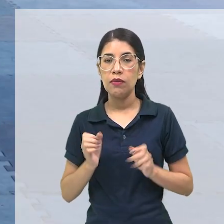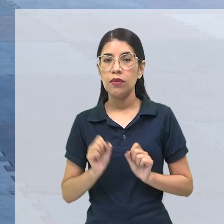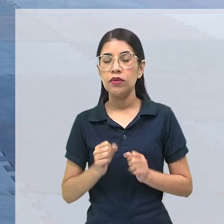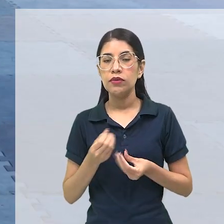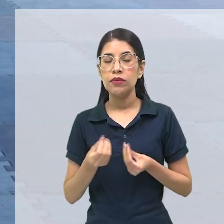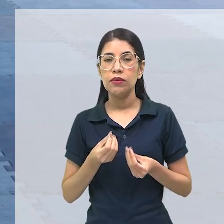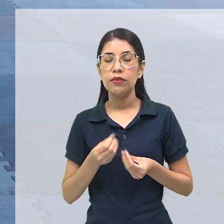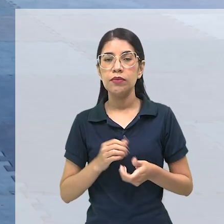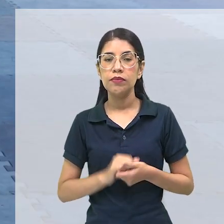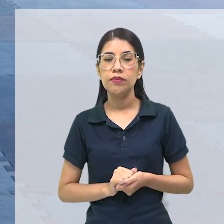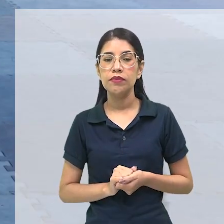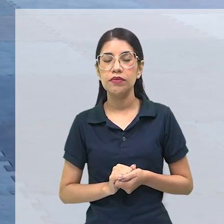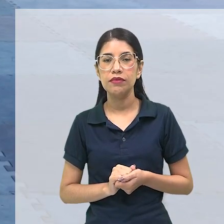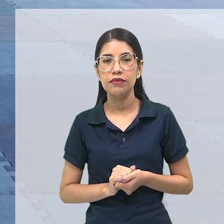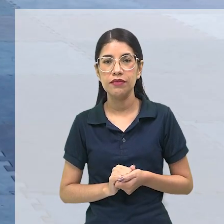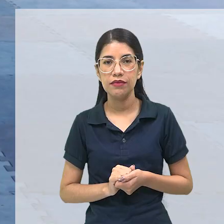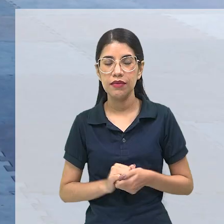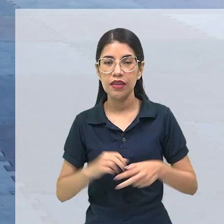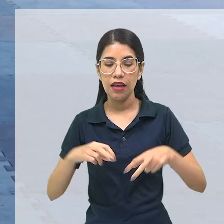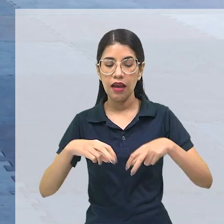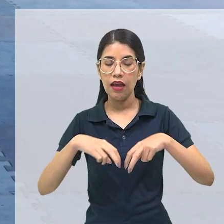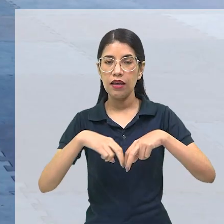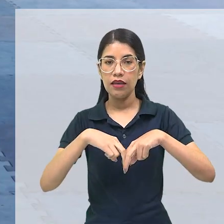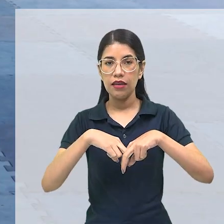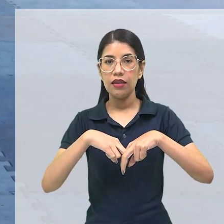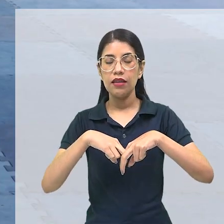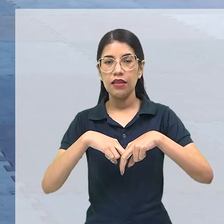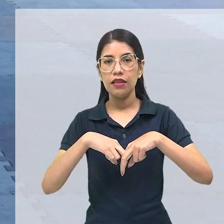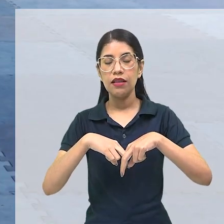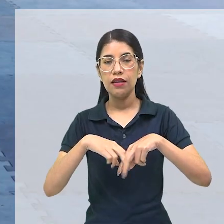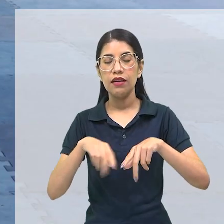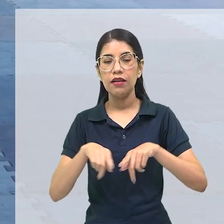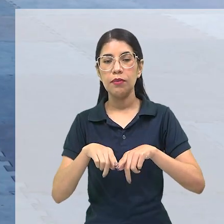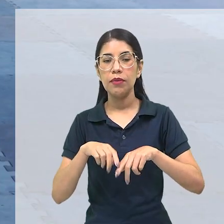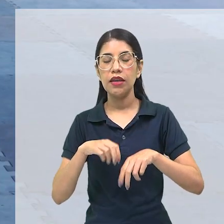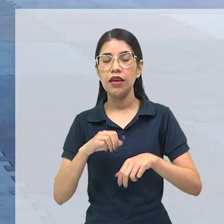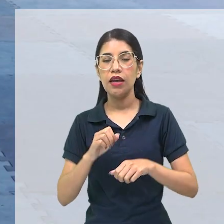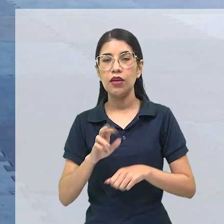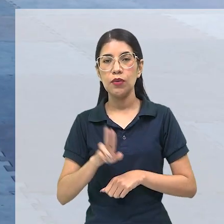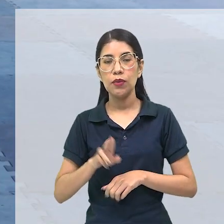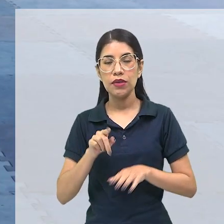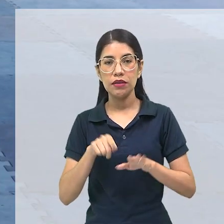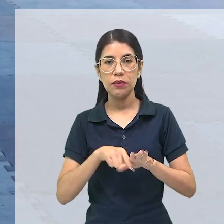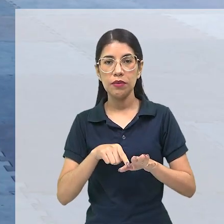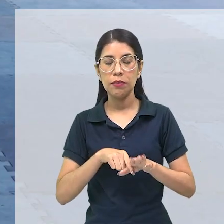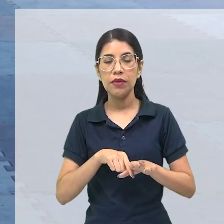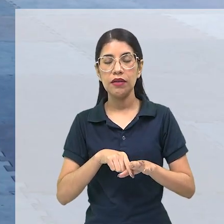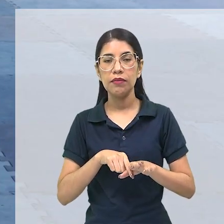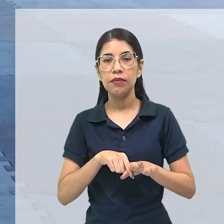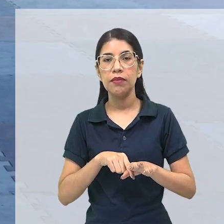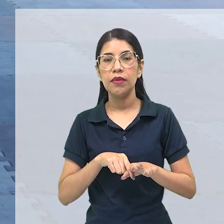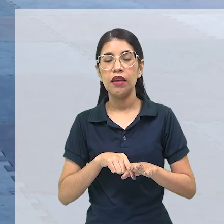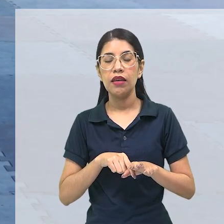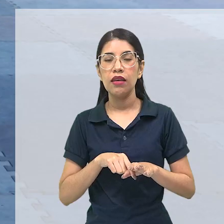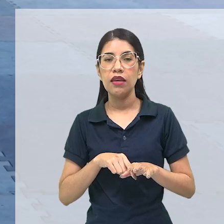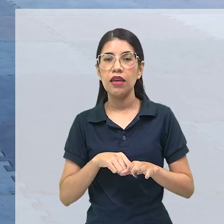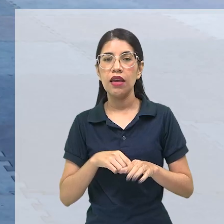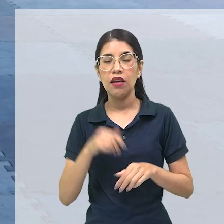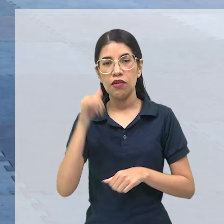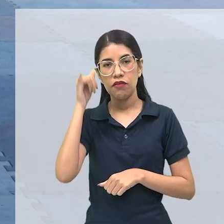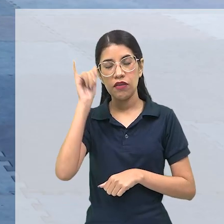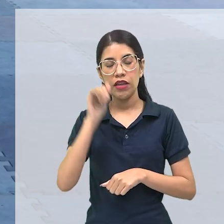encaixar minha perna no meio e travar com o meu pé. impedindo ele de se movimentar e de